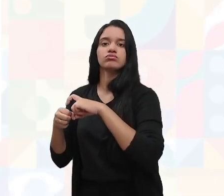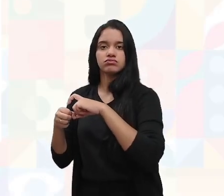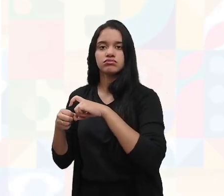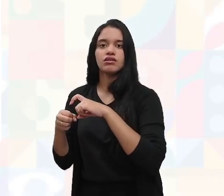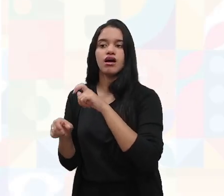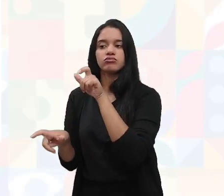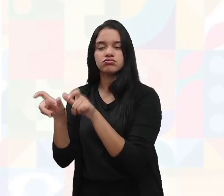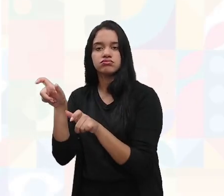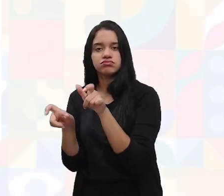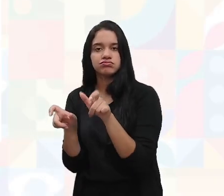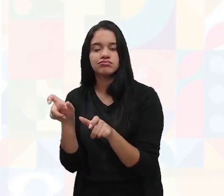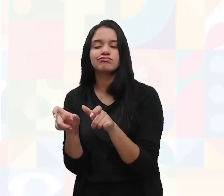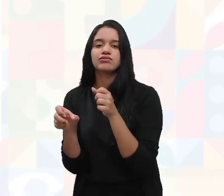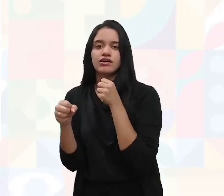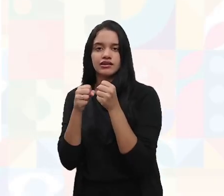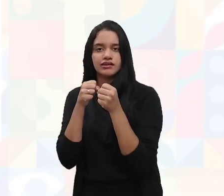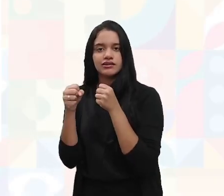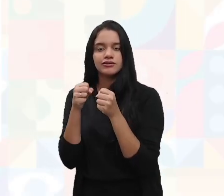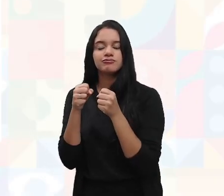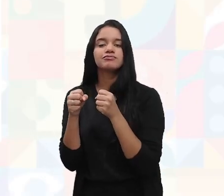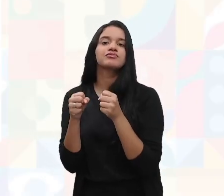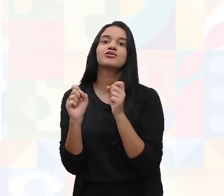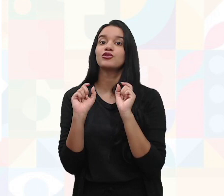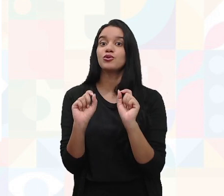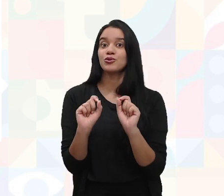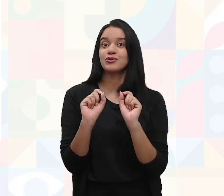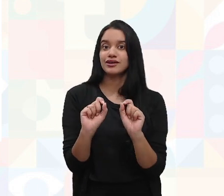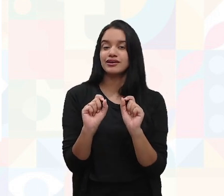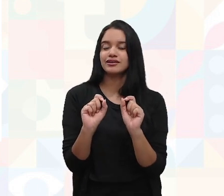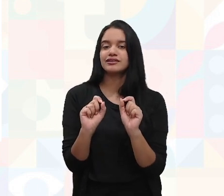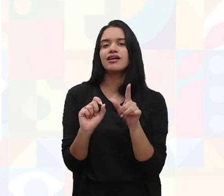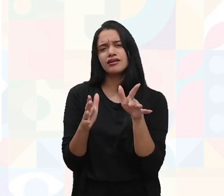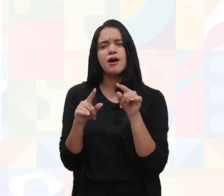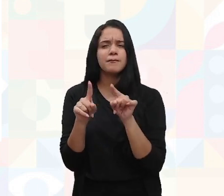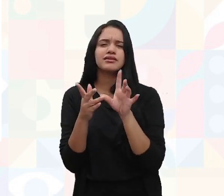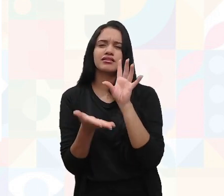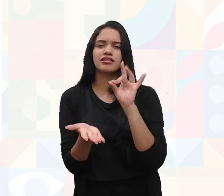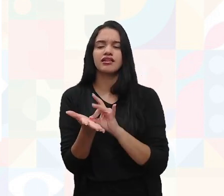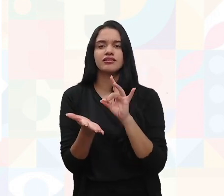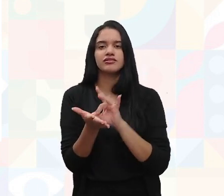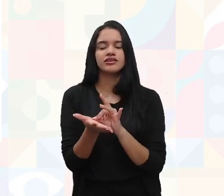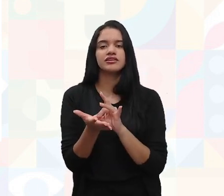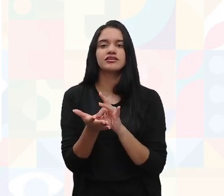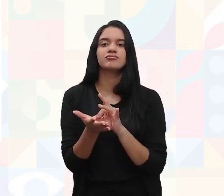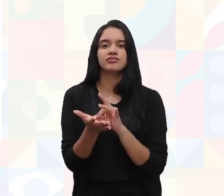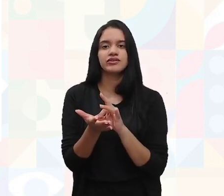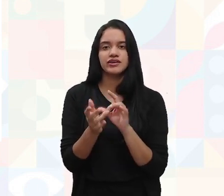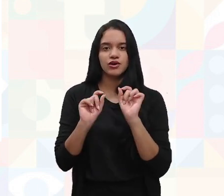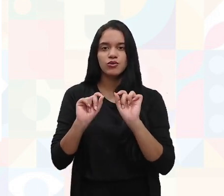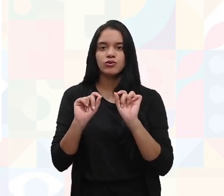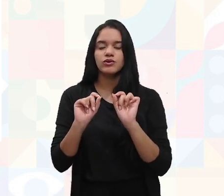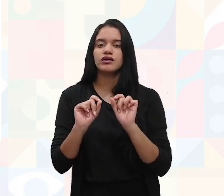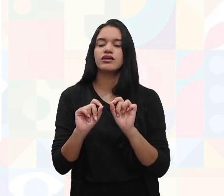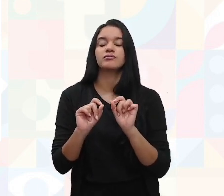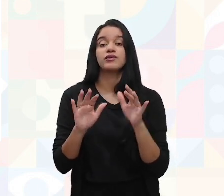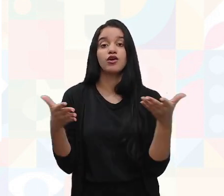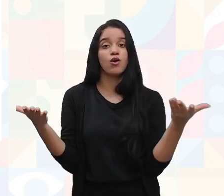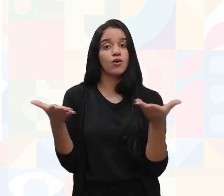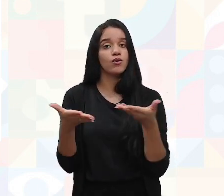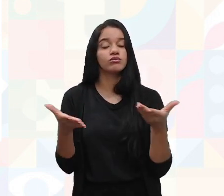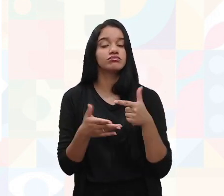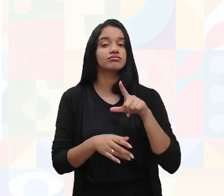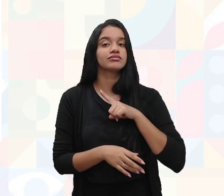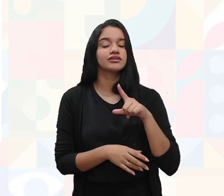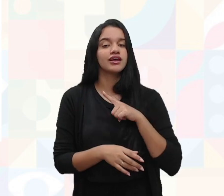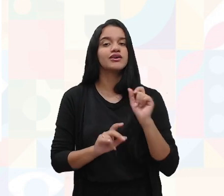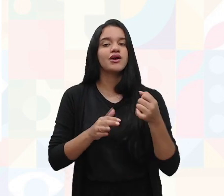Nossa, esse por muito tempo foi, né, na verdade, essa etapa foi por muito tempo negligenciada e hoje a gente tem,